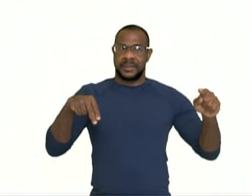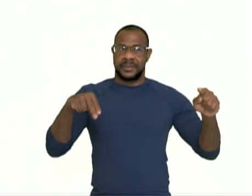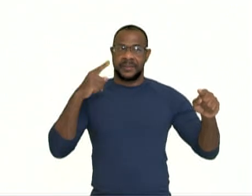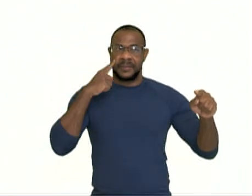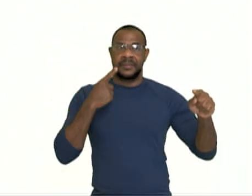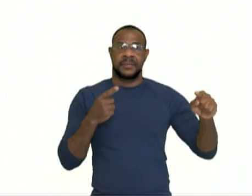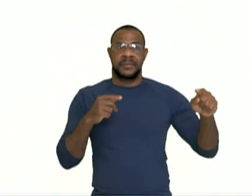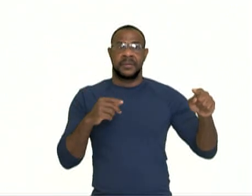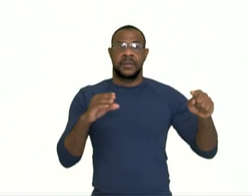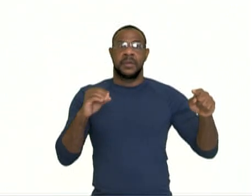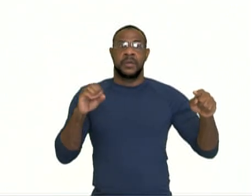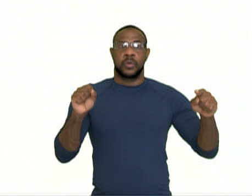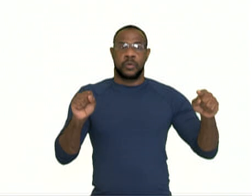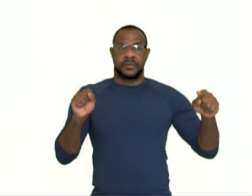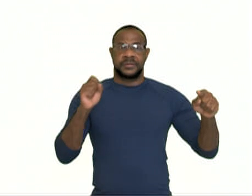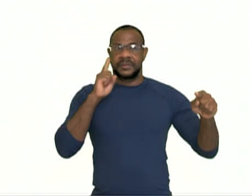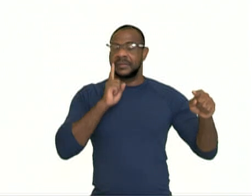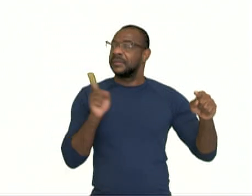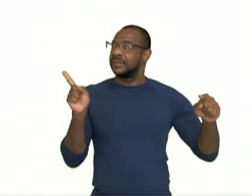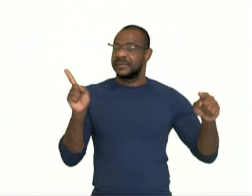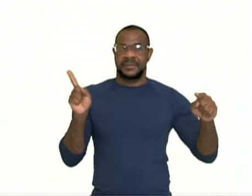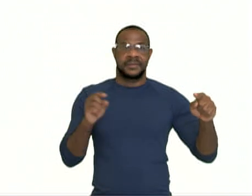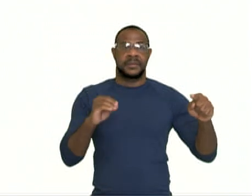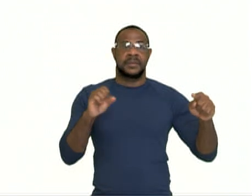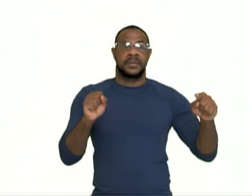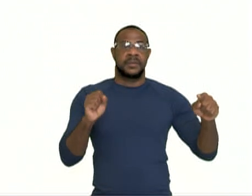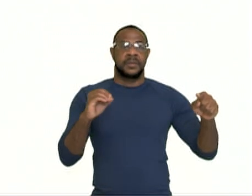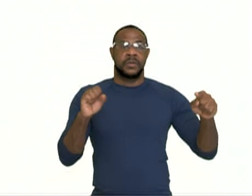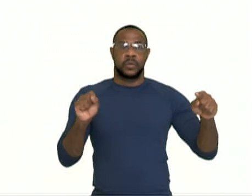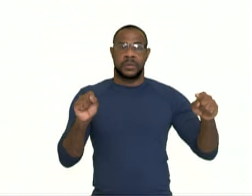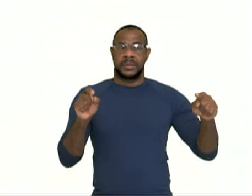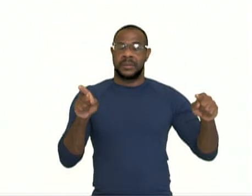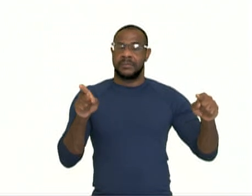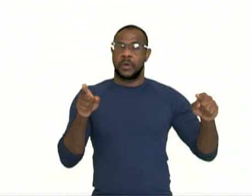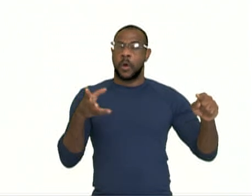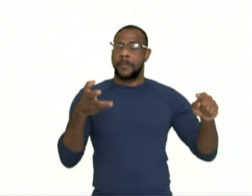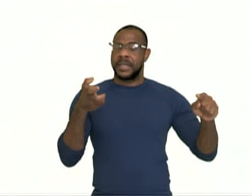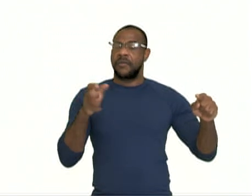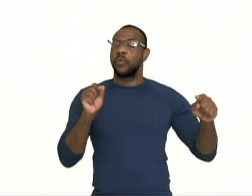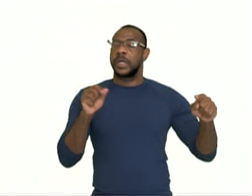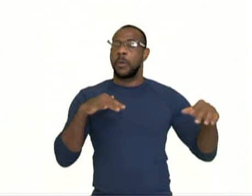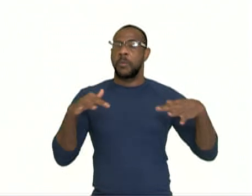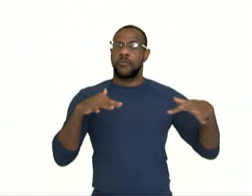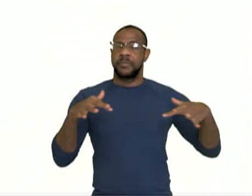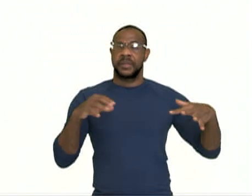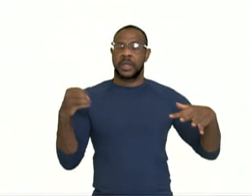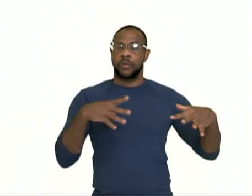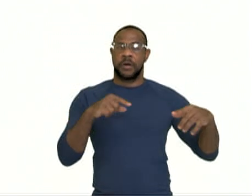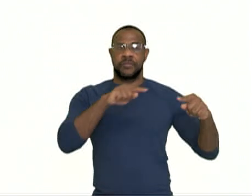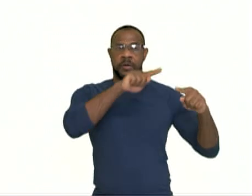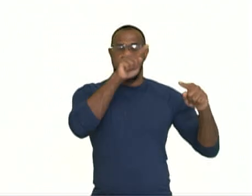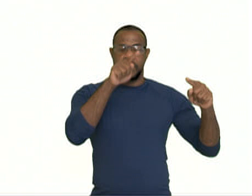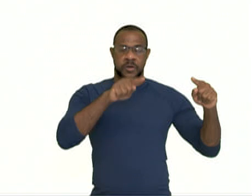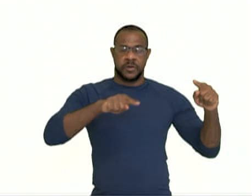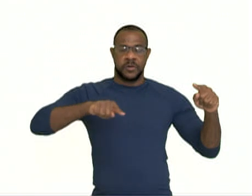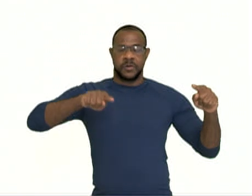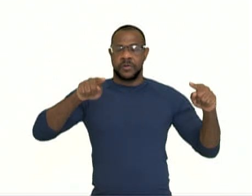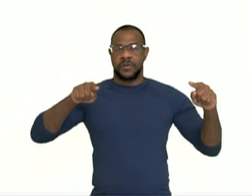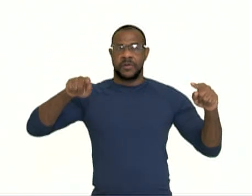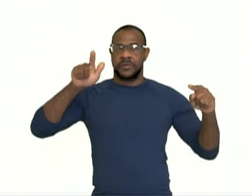Observe aqui o movimento, então, que a nossa nova função, né, que é a g de